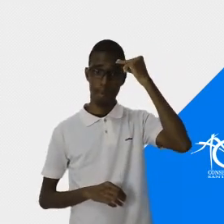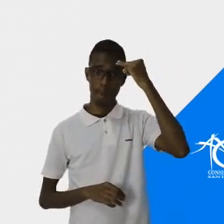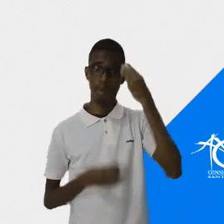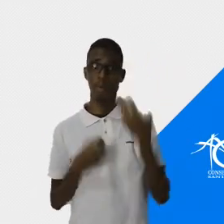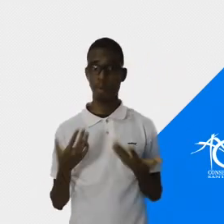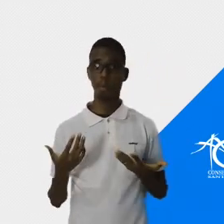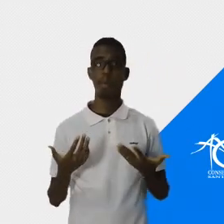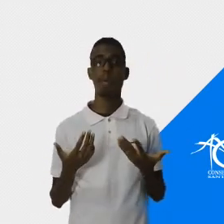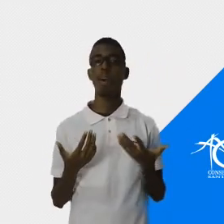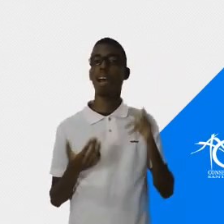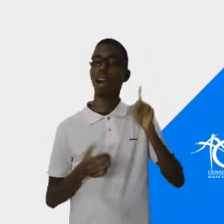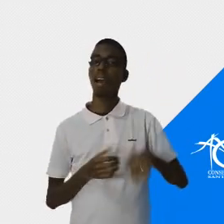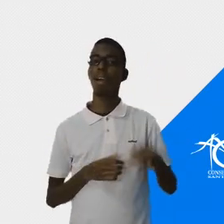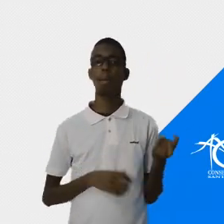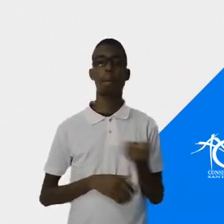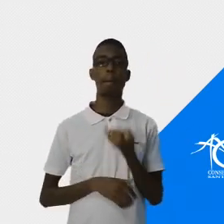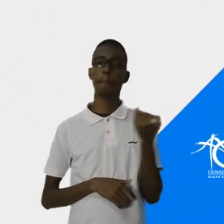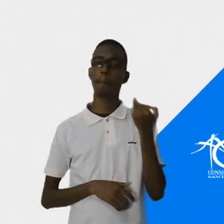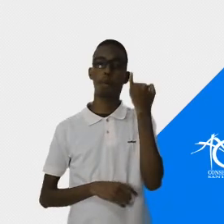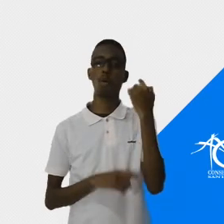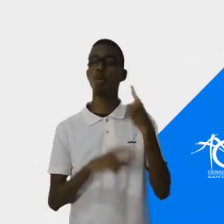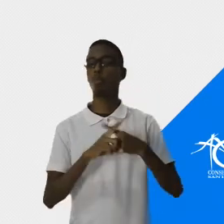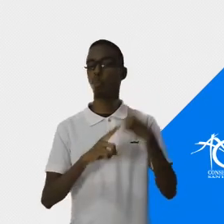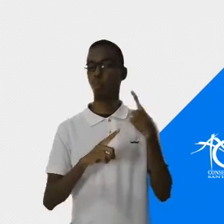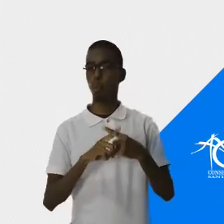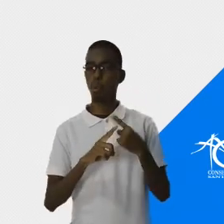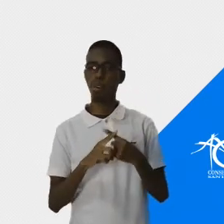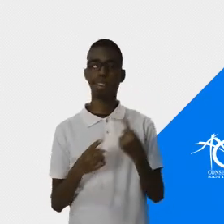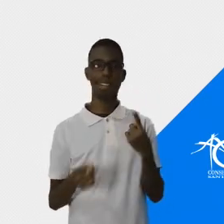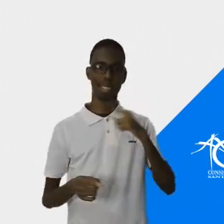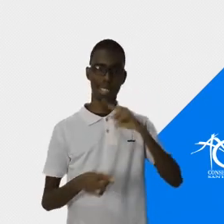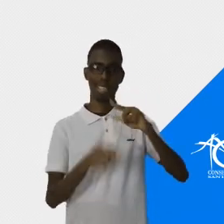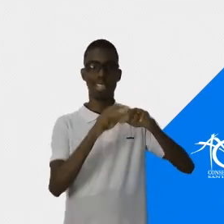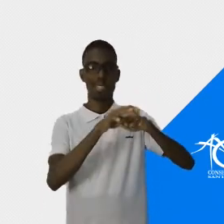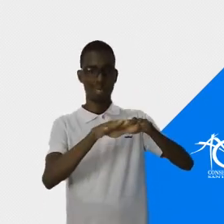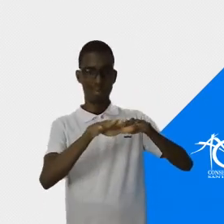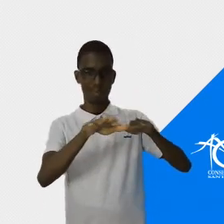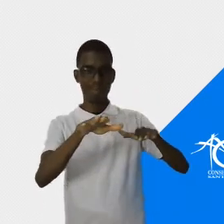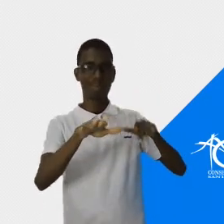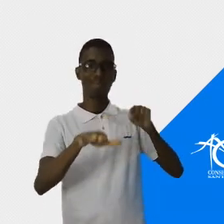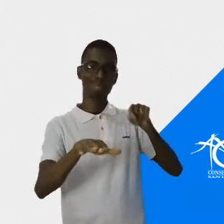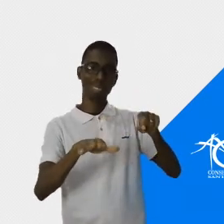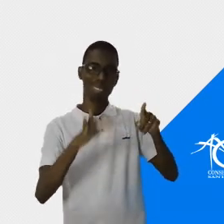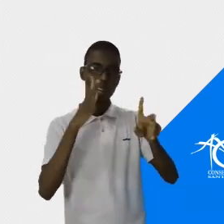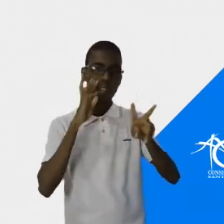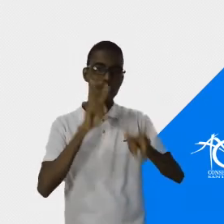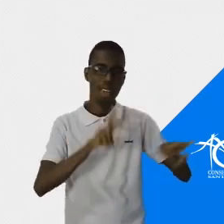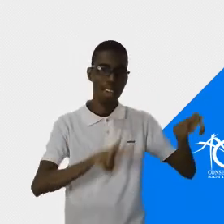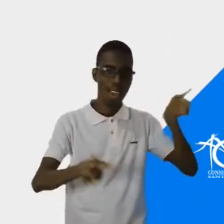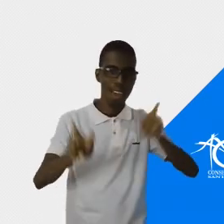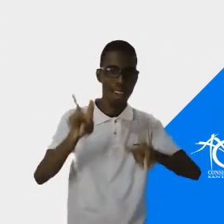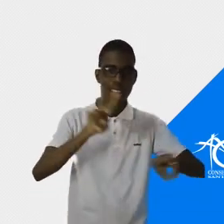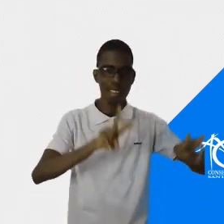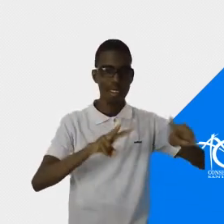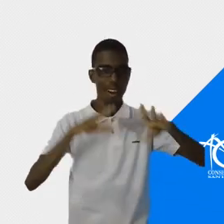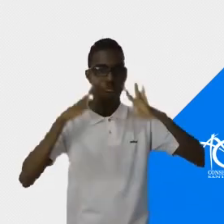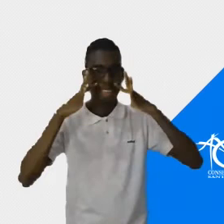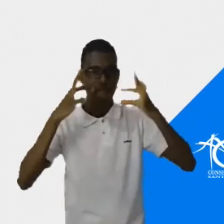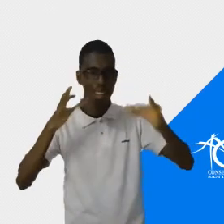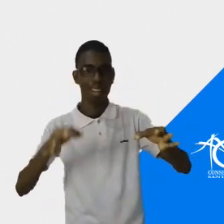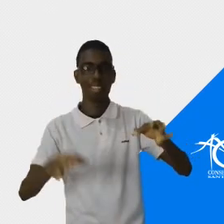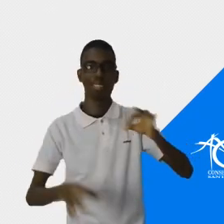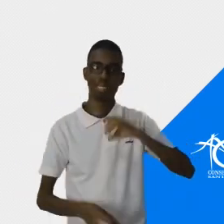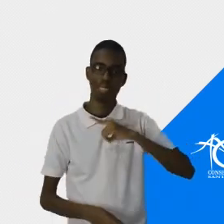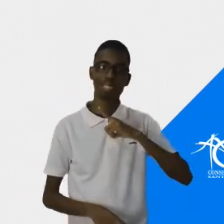caráter normativo do trânsito, pela questão dos estímulos e distratores visuais, especialmente, mais do que auditivos, né?